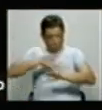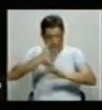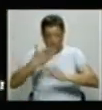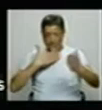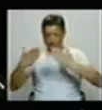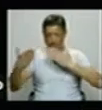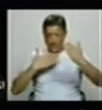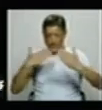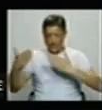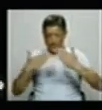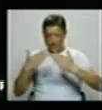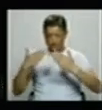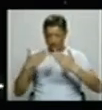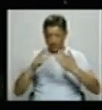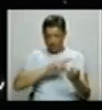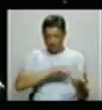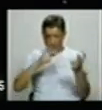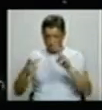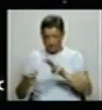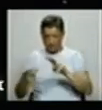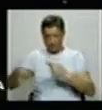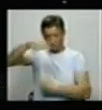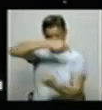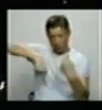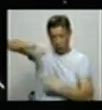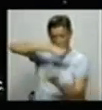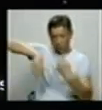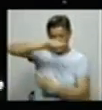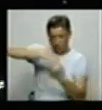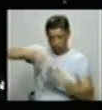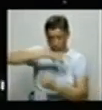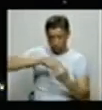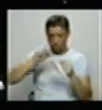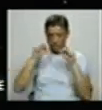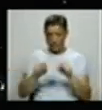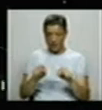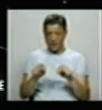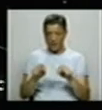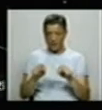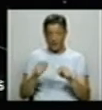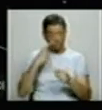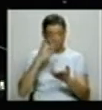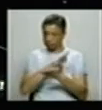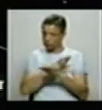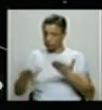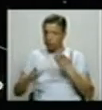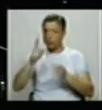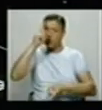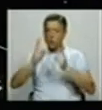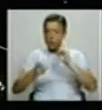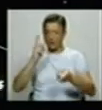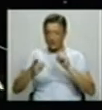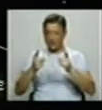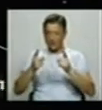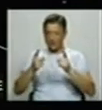conseguem, imagine-se, até alterar o sentido de rotação do planeta. Portanto, absorventes desconhecidos naquelas manchas